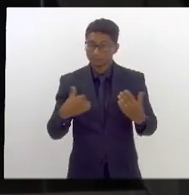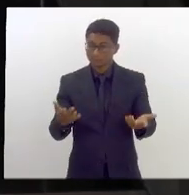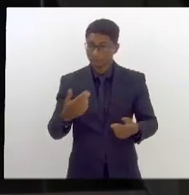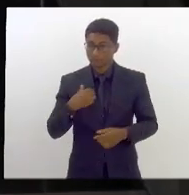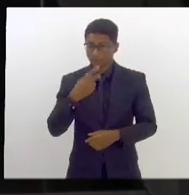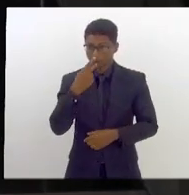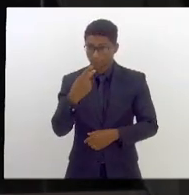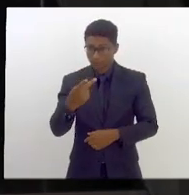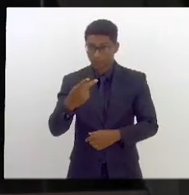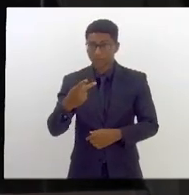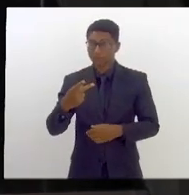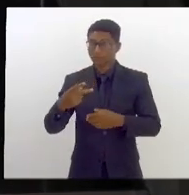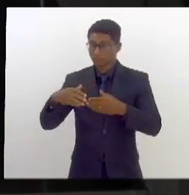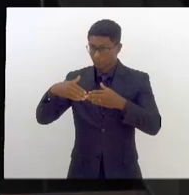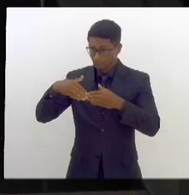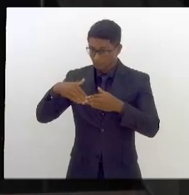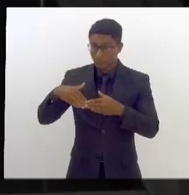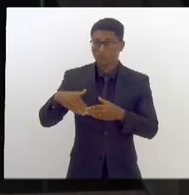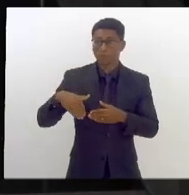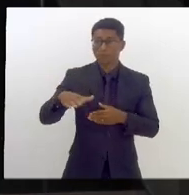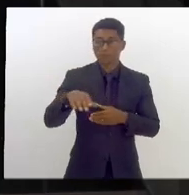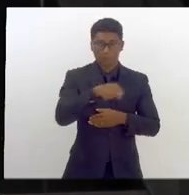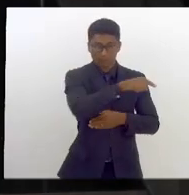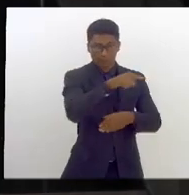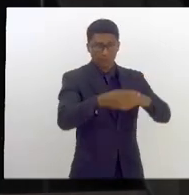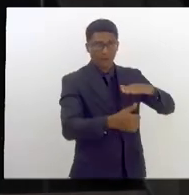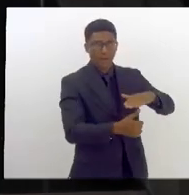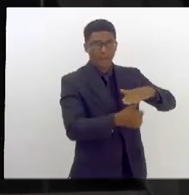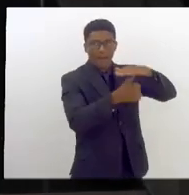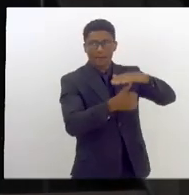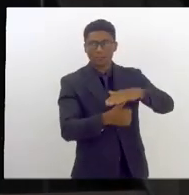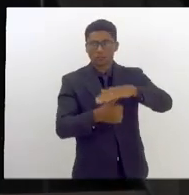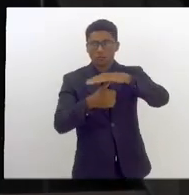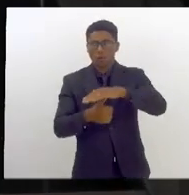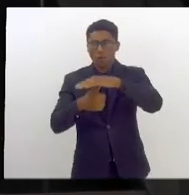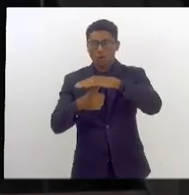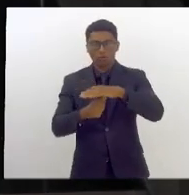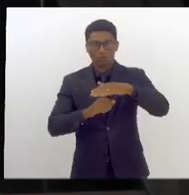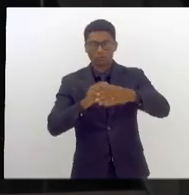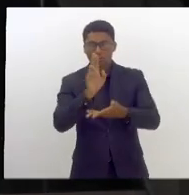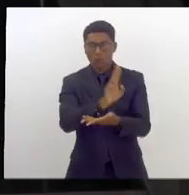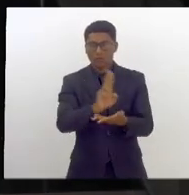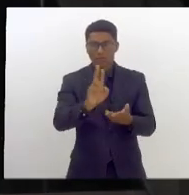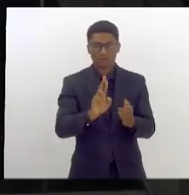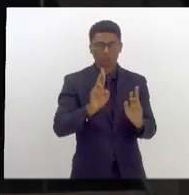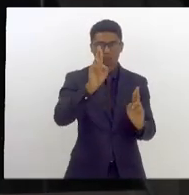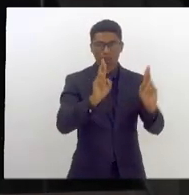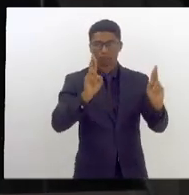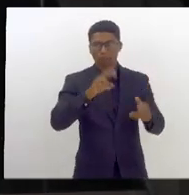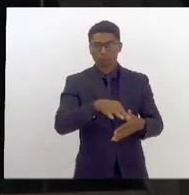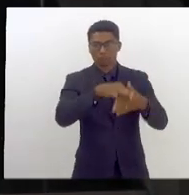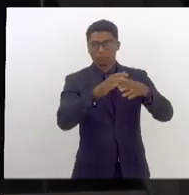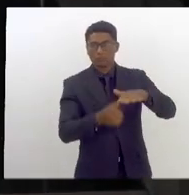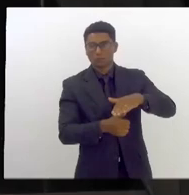próximos dias para reitores e reitores e eu aqui faço uma manifestação direta